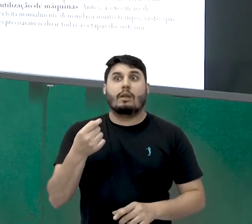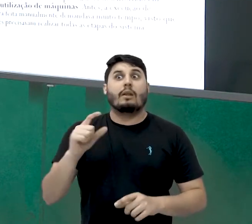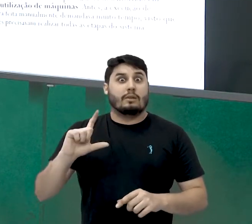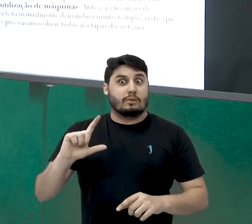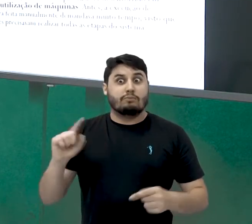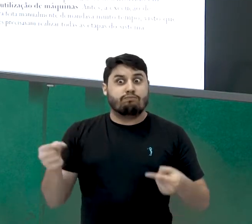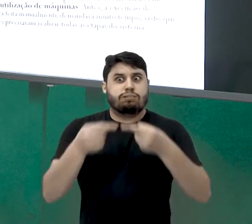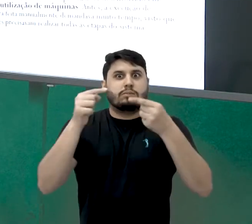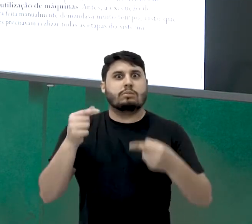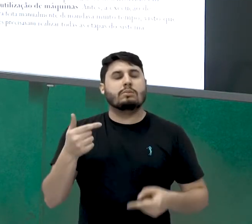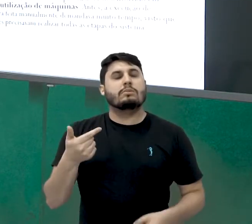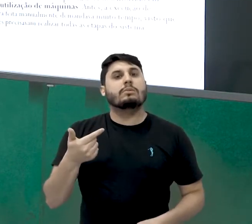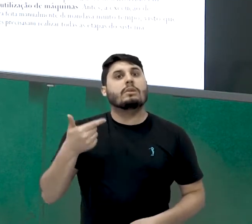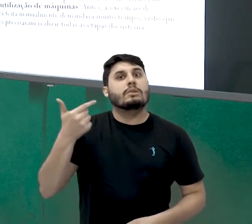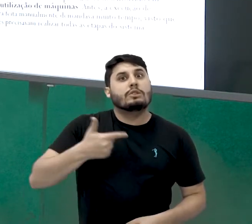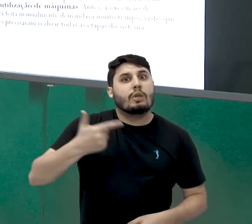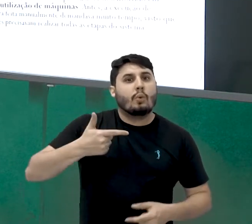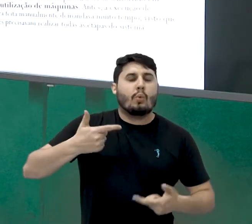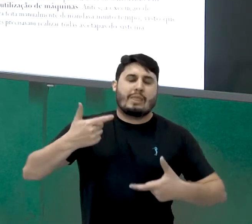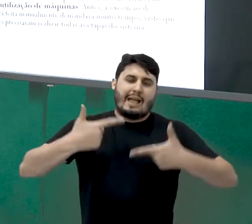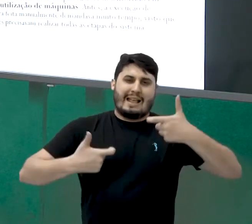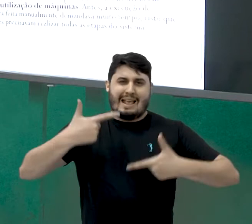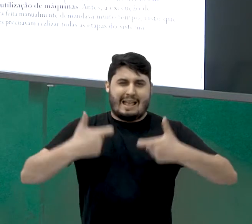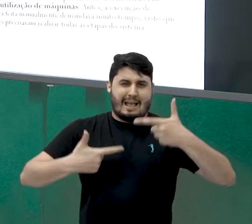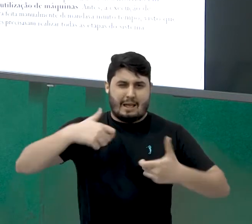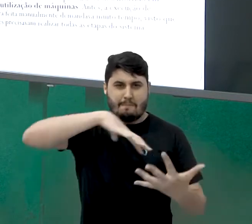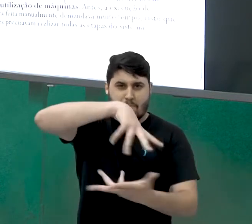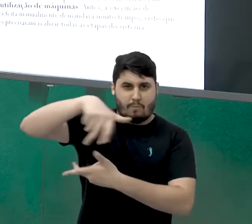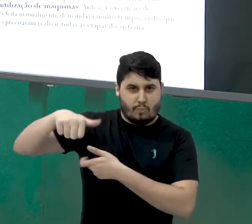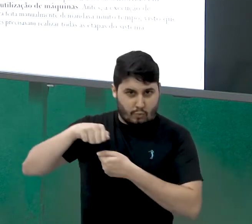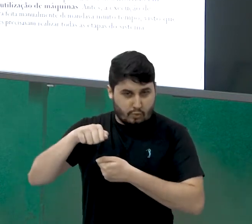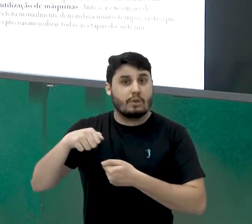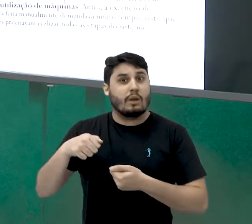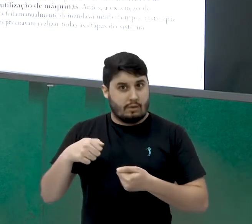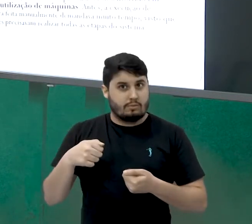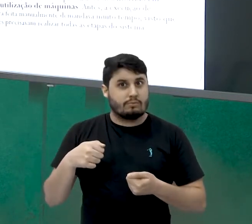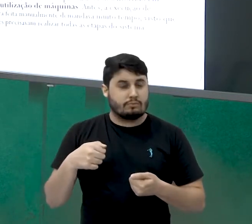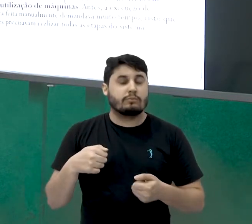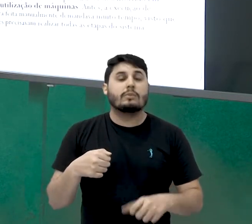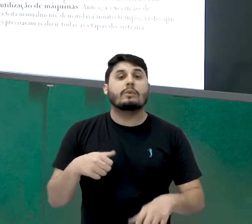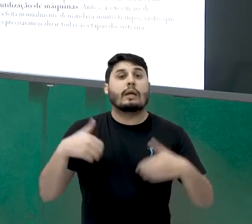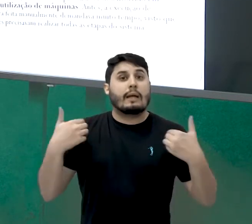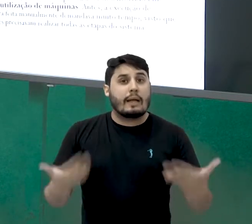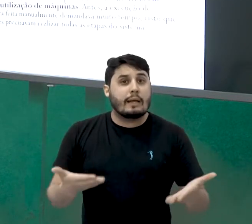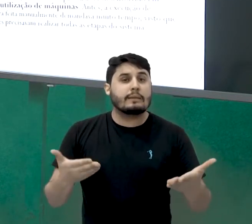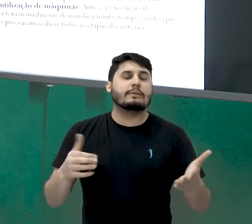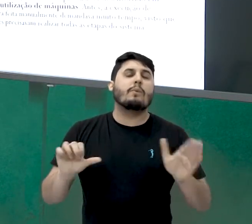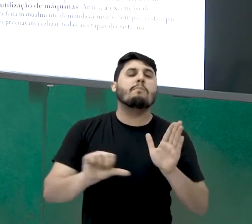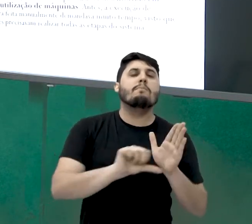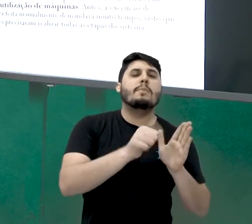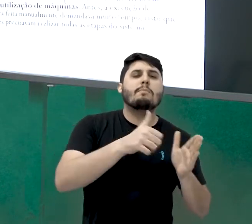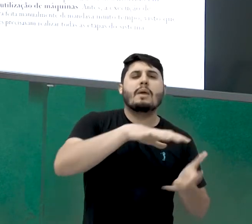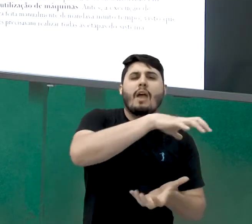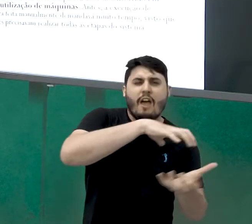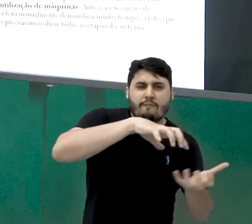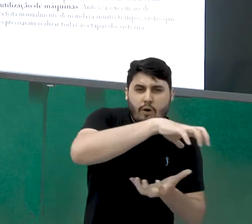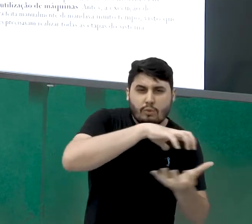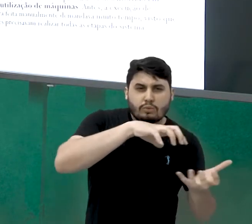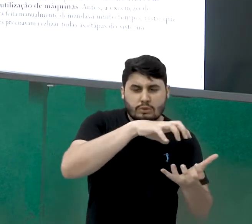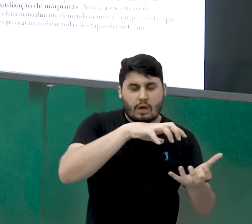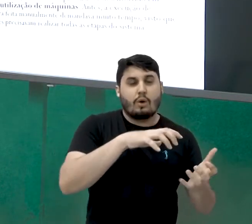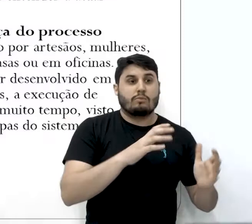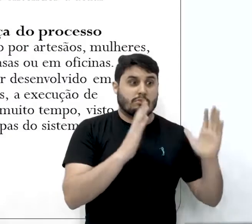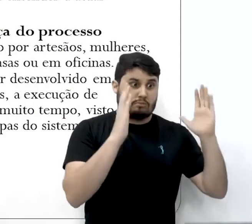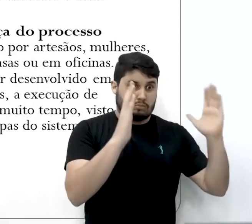Mundial, a terceira Revolução Industrial, no período pós-Segunda Guerra Mundial. Então, essa primeira Revolução Industrial, ela vai do